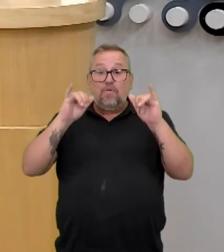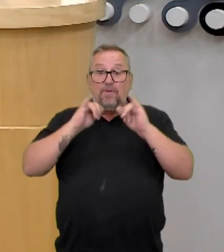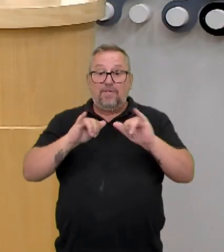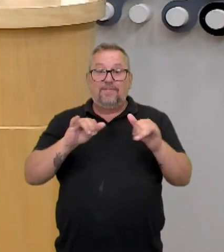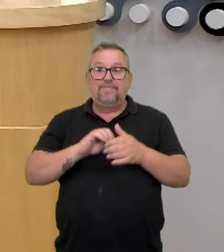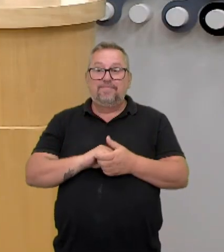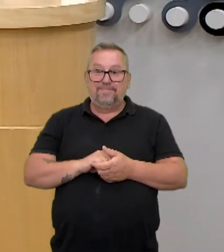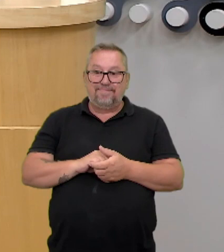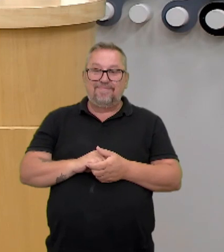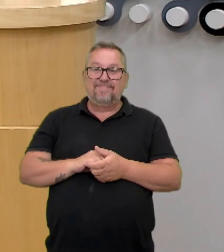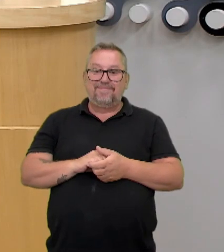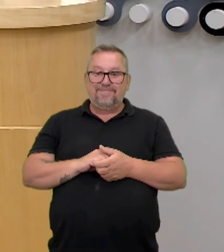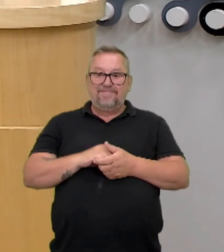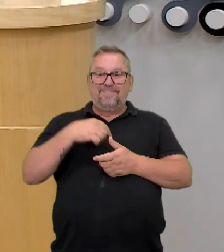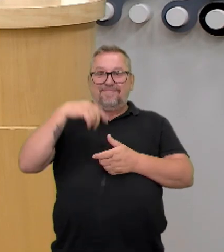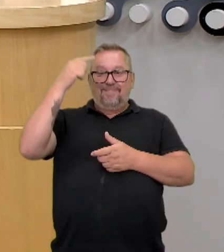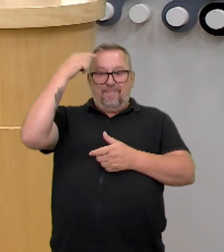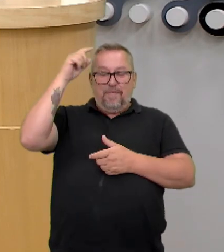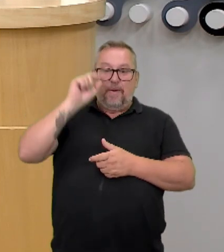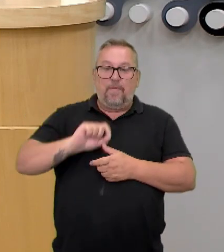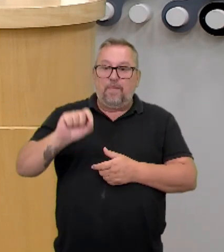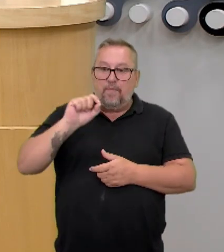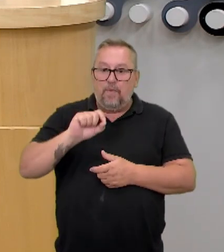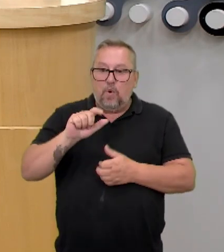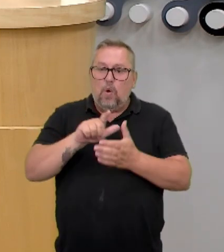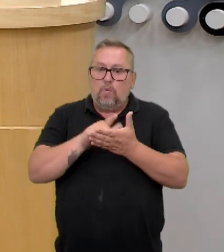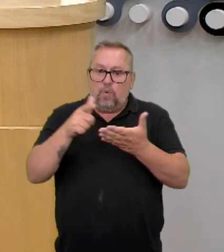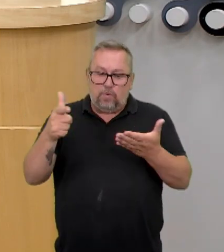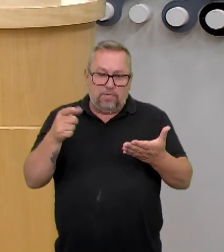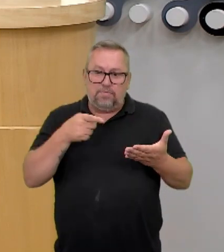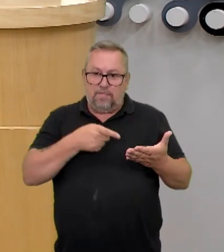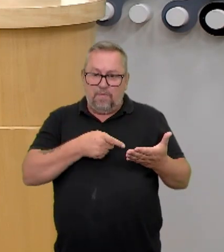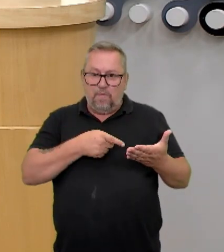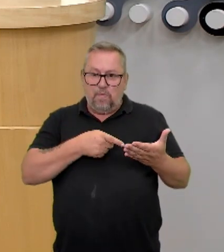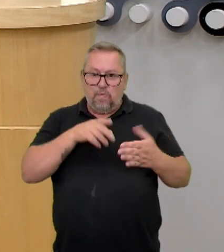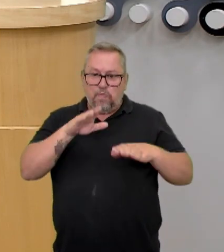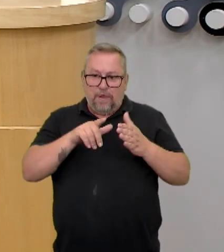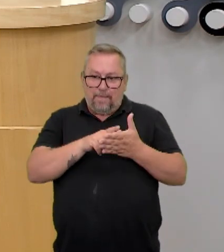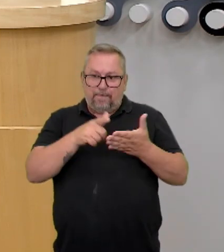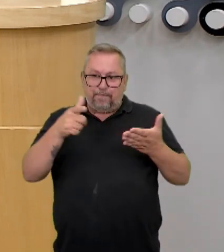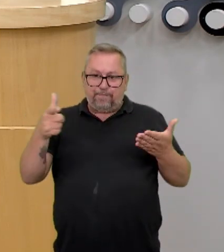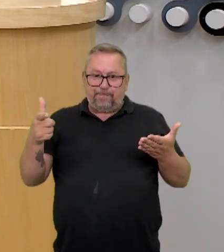falar, mais é pensar o que é o texto jornalístico. Porque você abre um jornal,